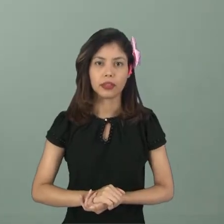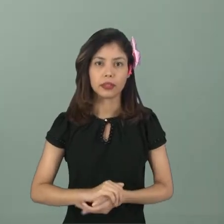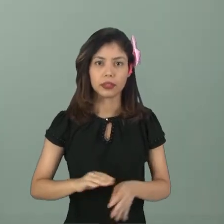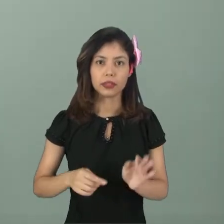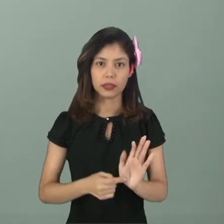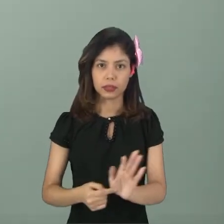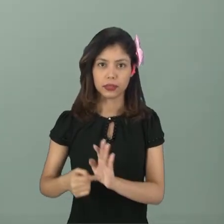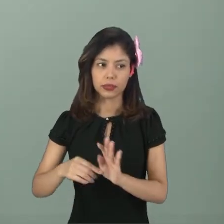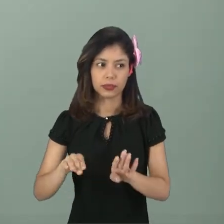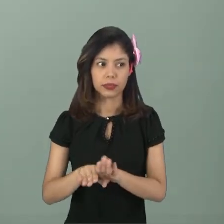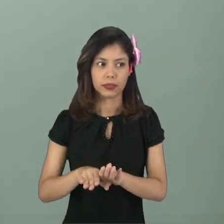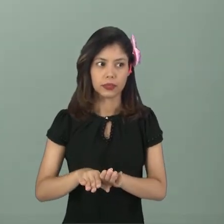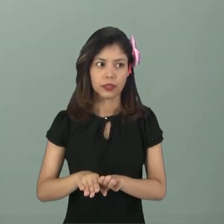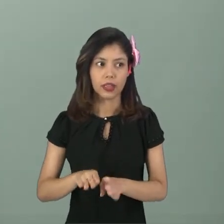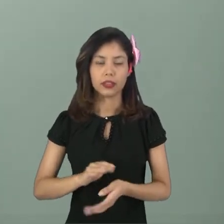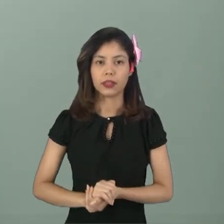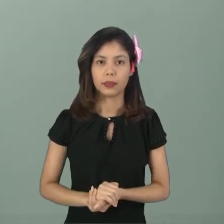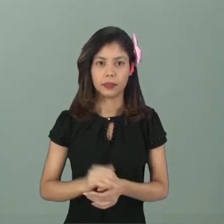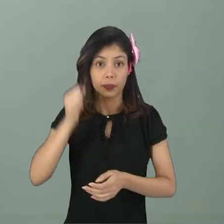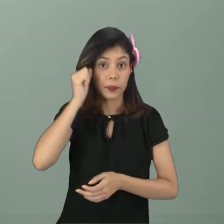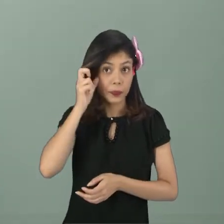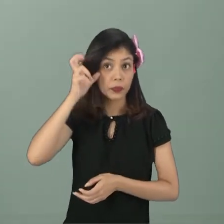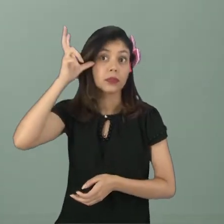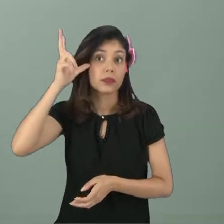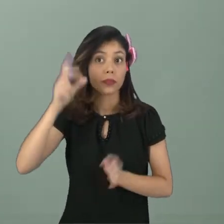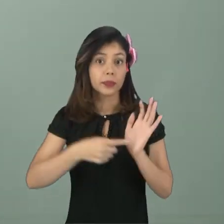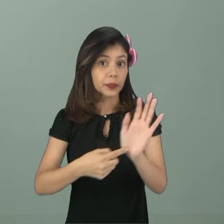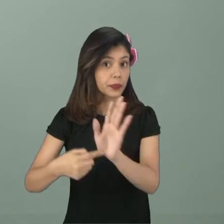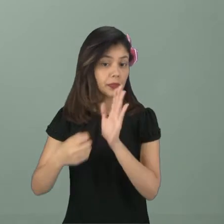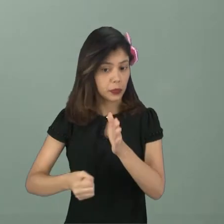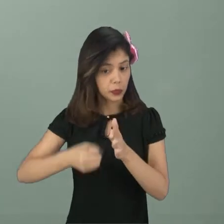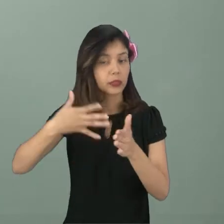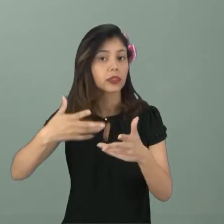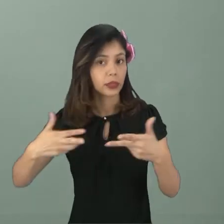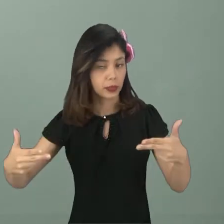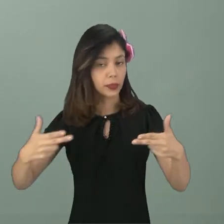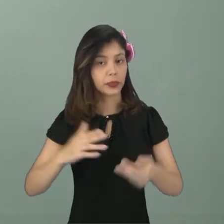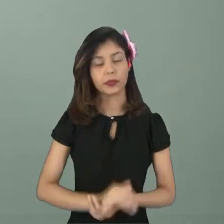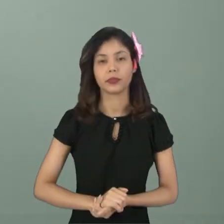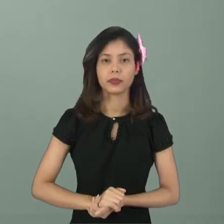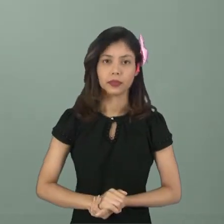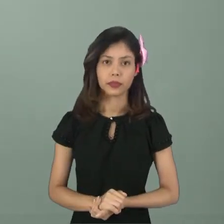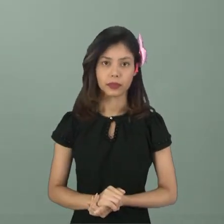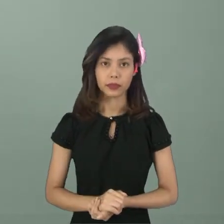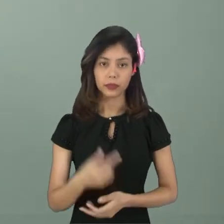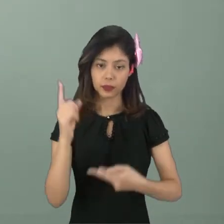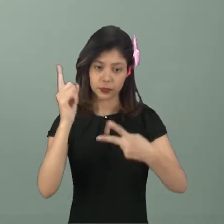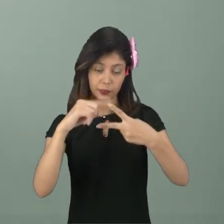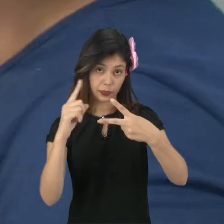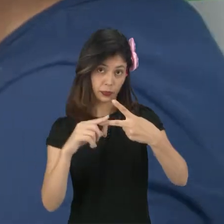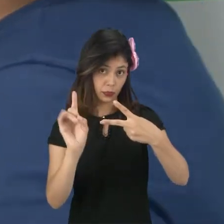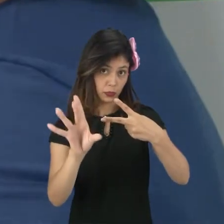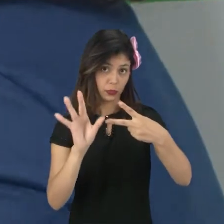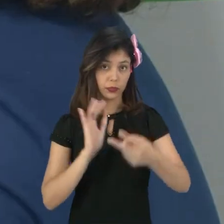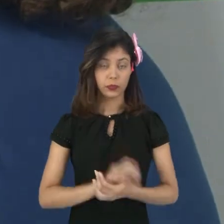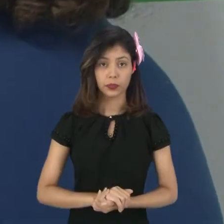já falamos, né? Eles têm conhecimentos sobre muitas coisas. Vamos citar apenas 2. Vamos